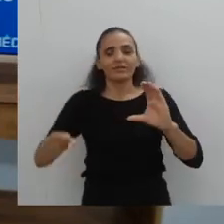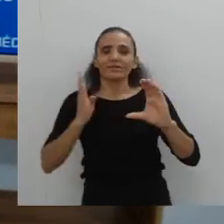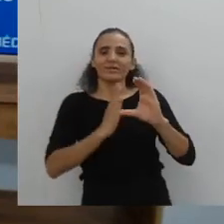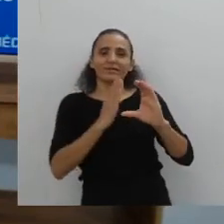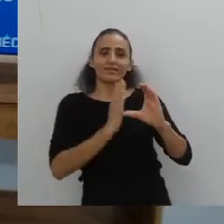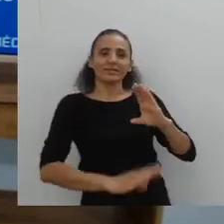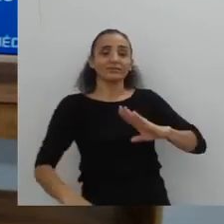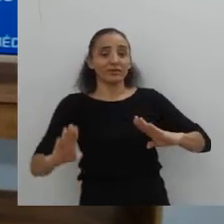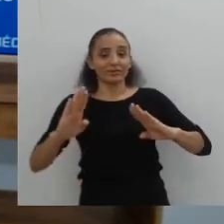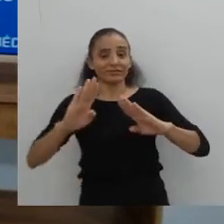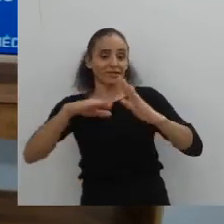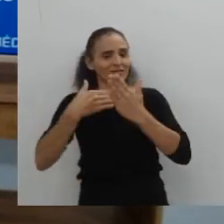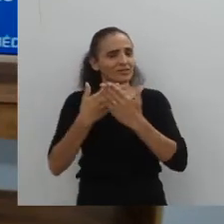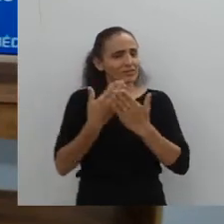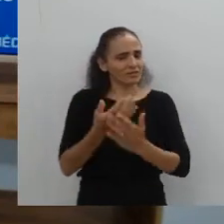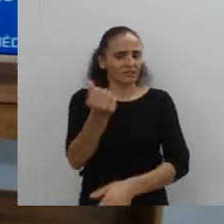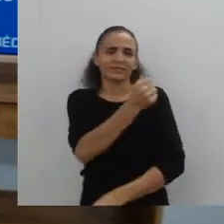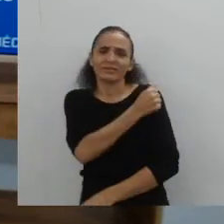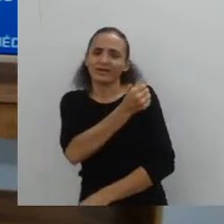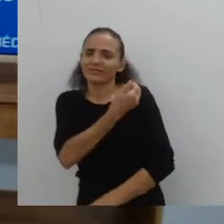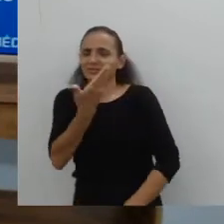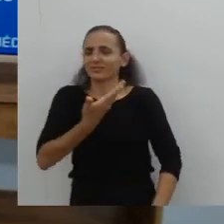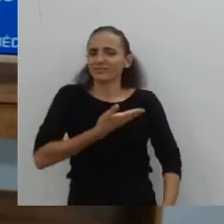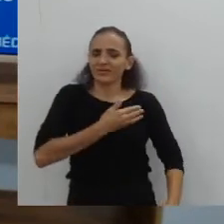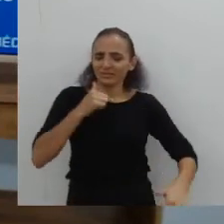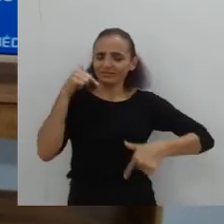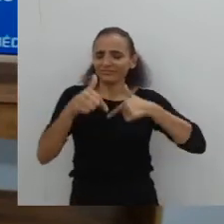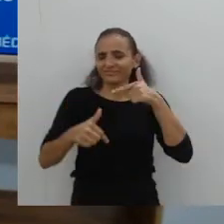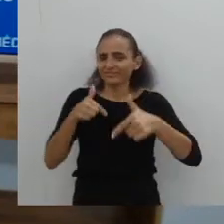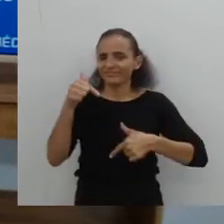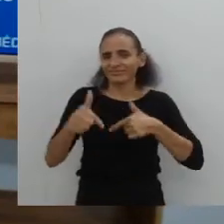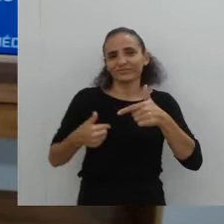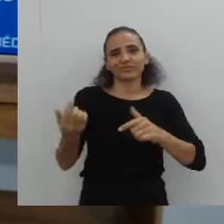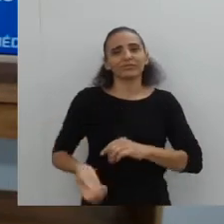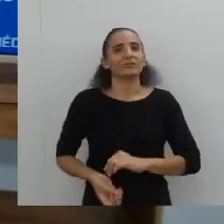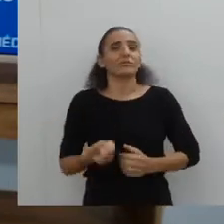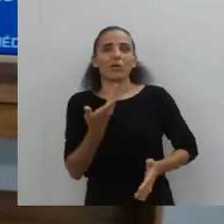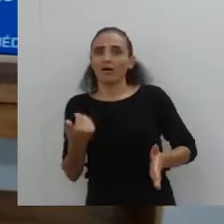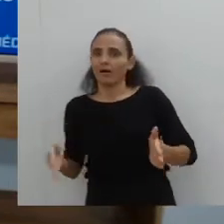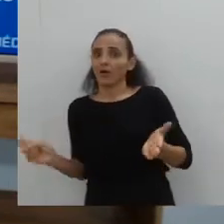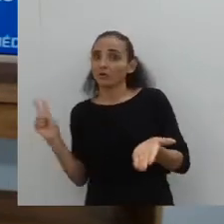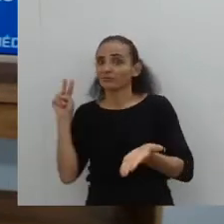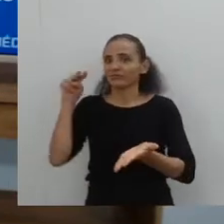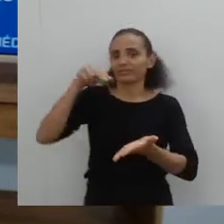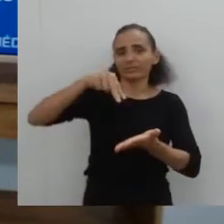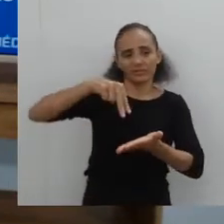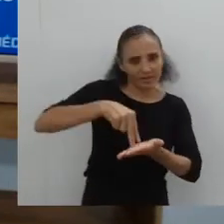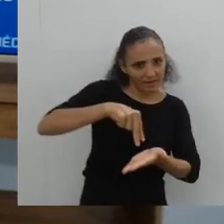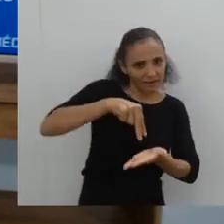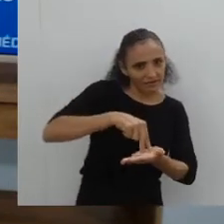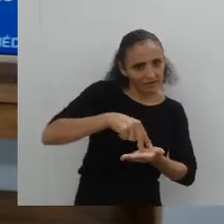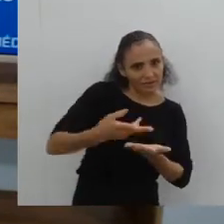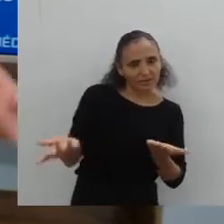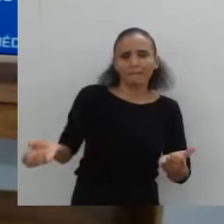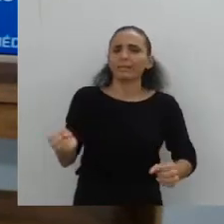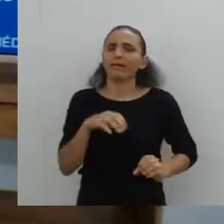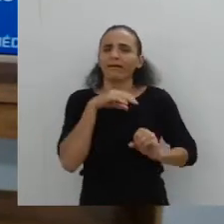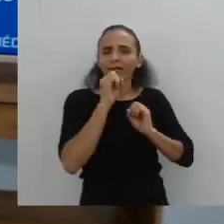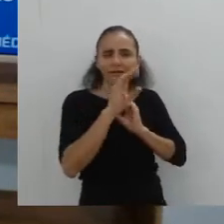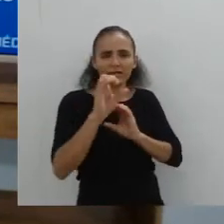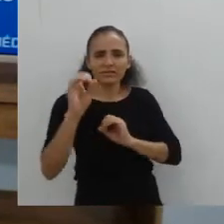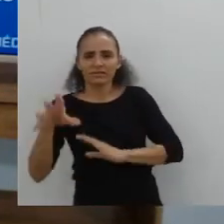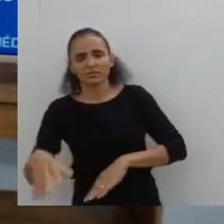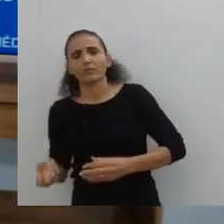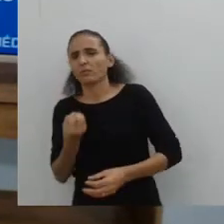minha escola, né? Meus alunos e meus colegas de trabalho. Bom, eu vim aqui hoje para conversar com vocês sobre um conteúdo